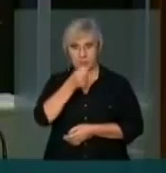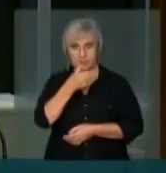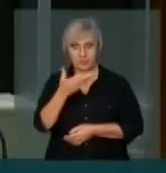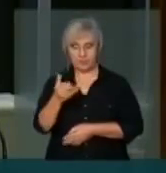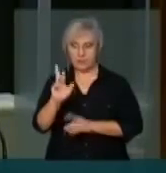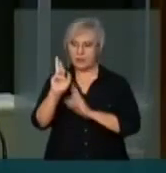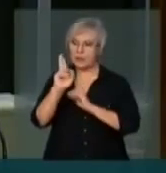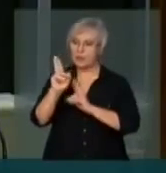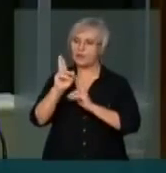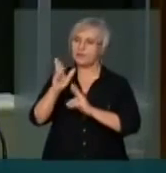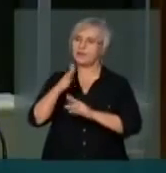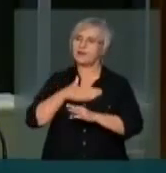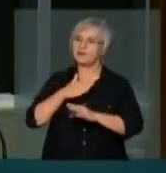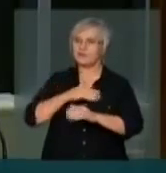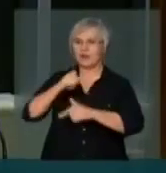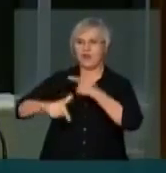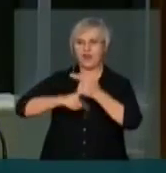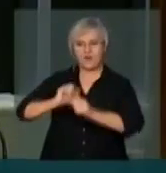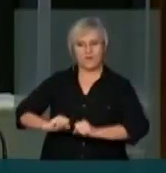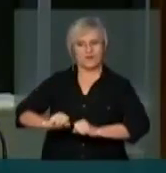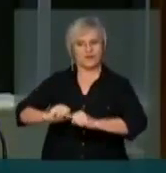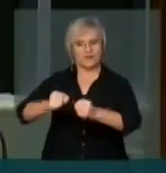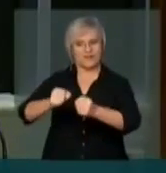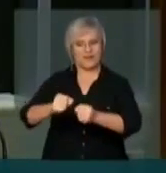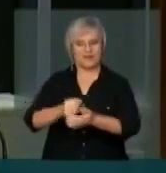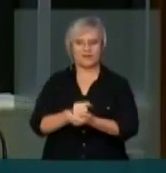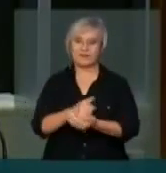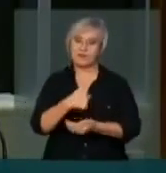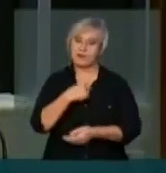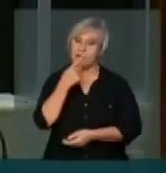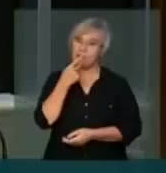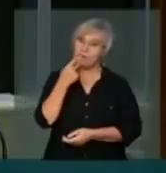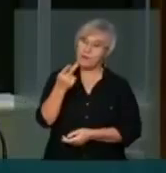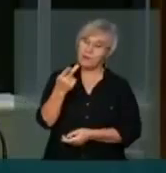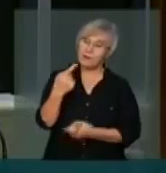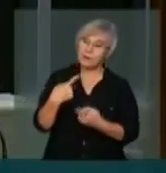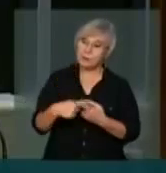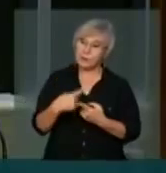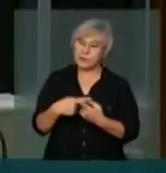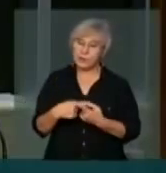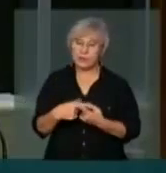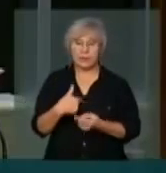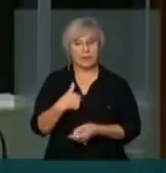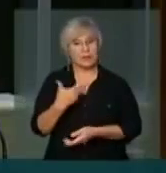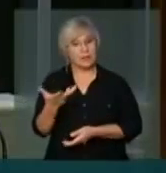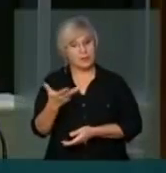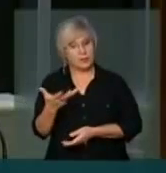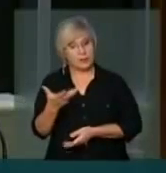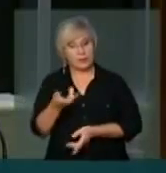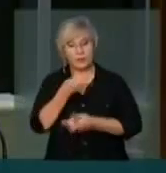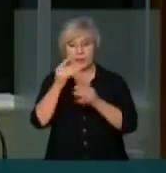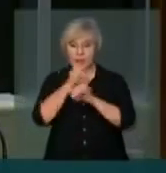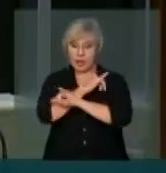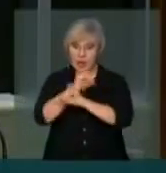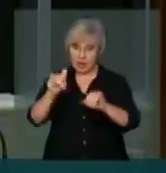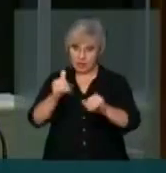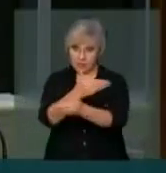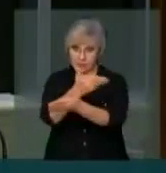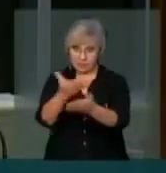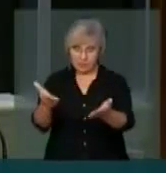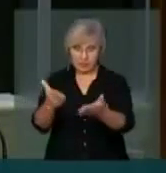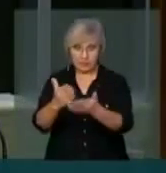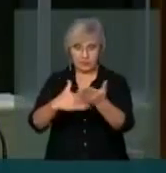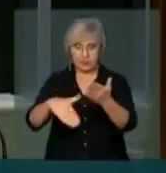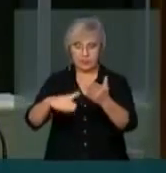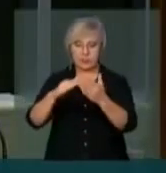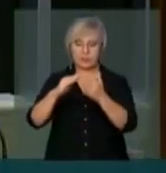é o meu ofício. Falo isso porque eu gostaria de alertar esta casa e a